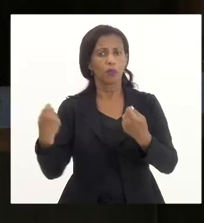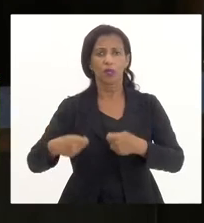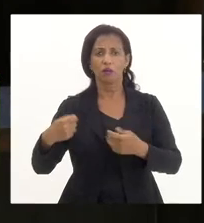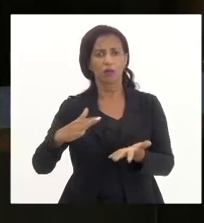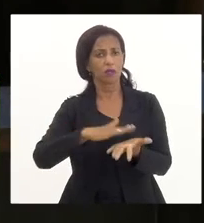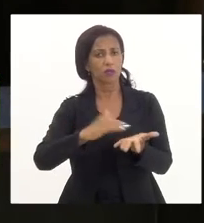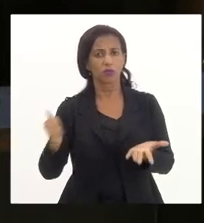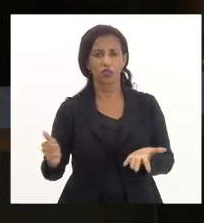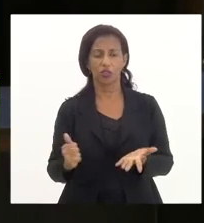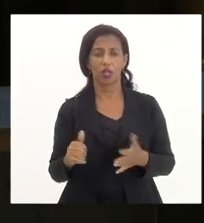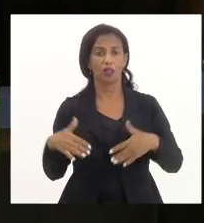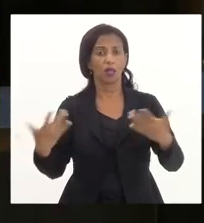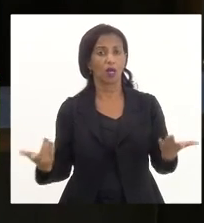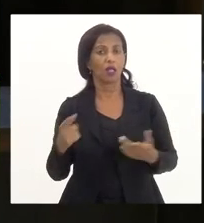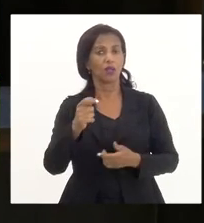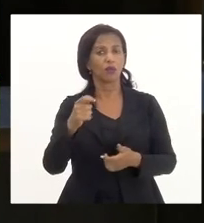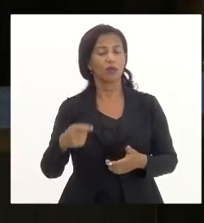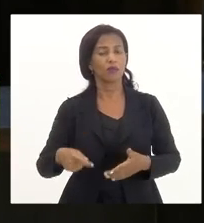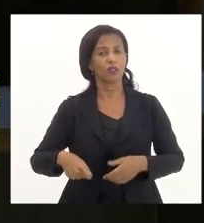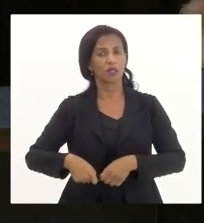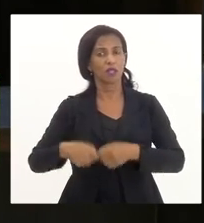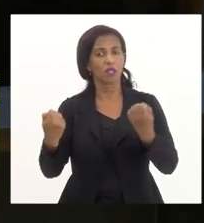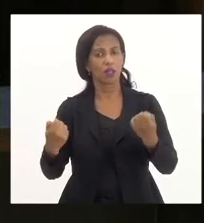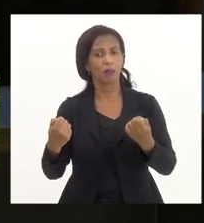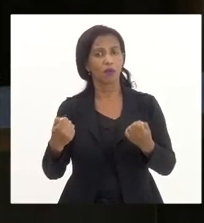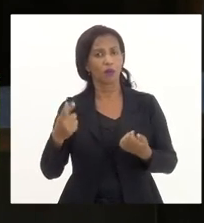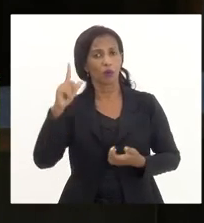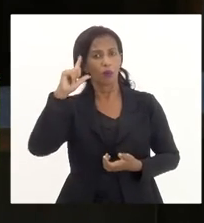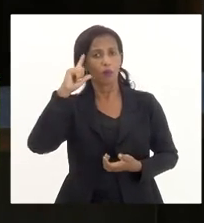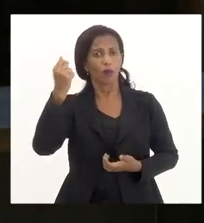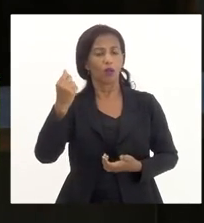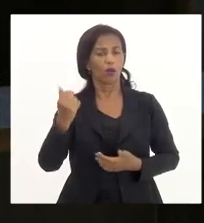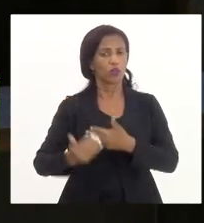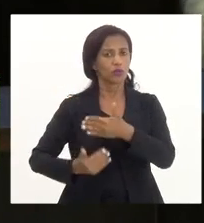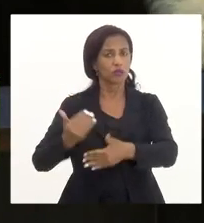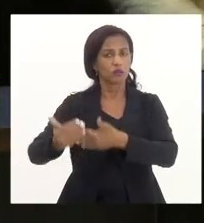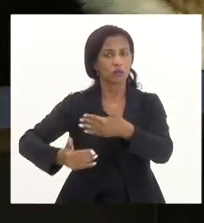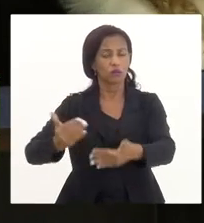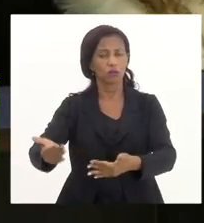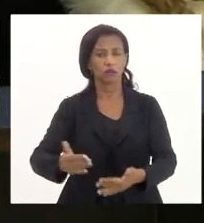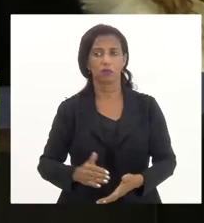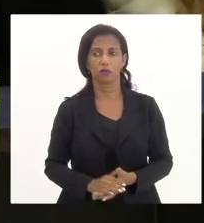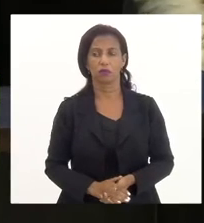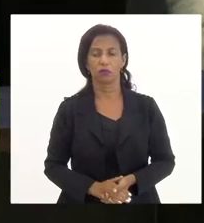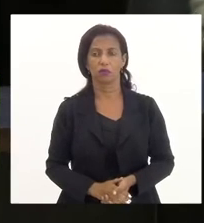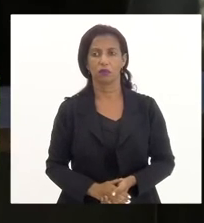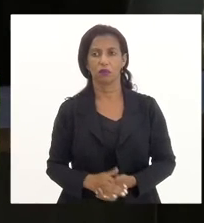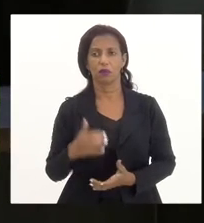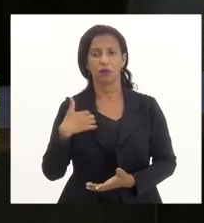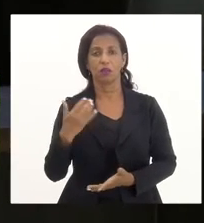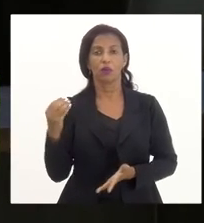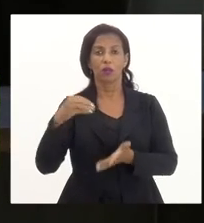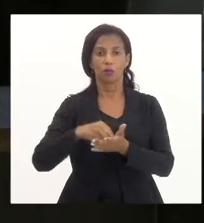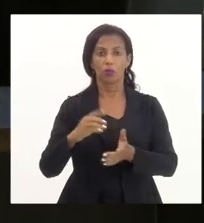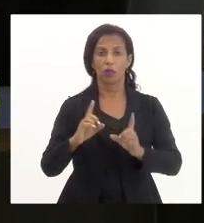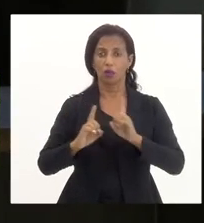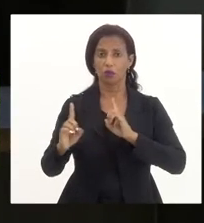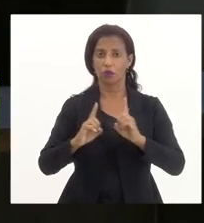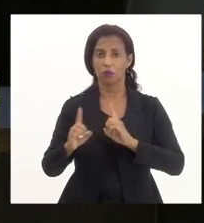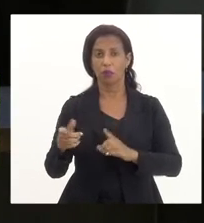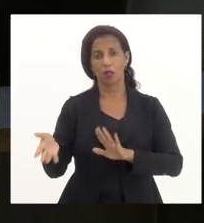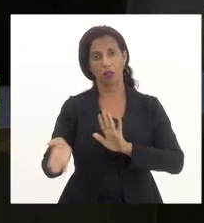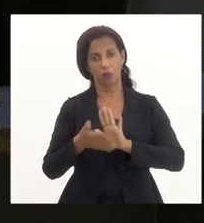de distinguir além de você tá quebrando uma lógica de continuidade de isonomia nas carreiras Então é eu quero colocar no debate